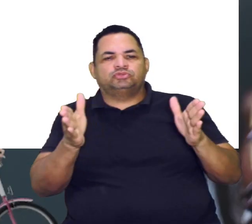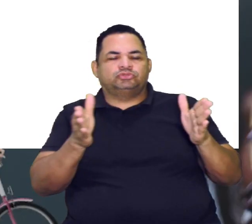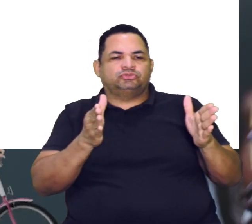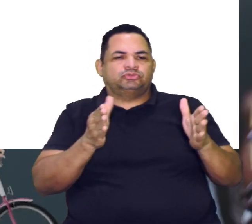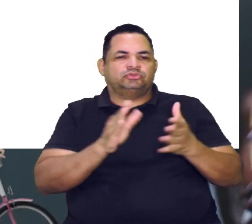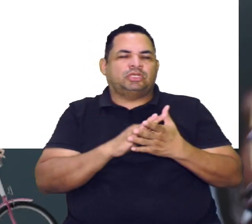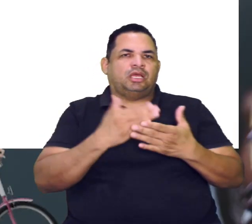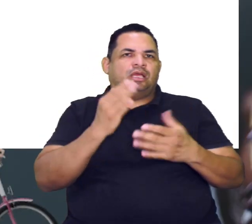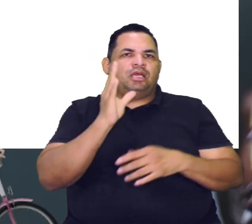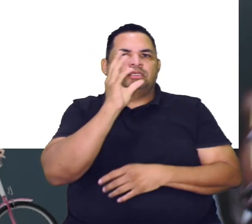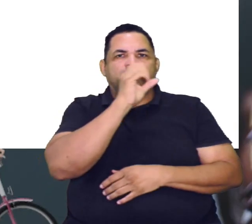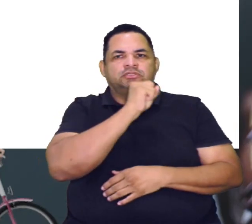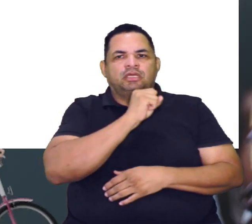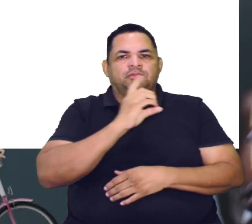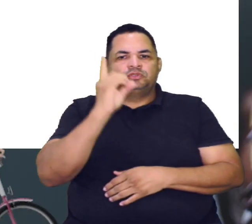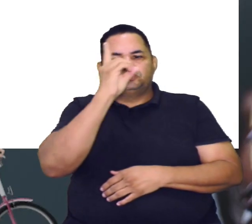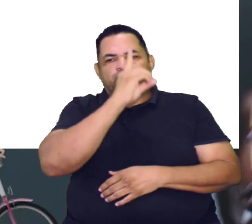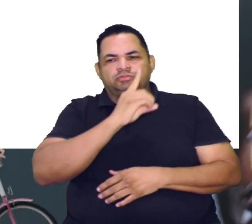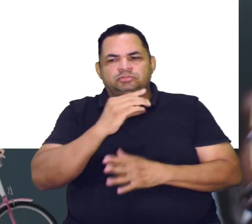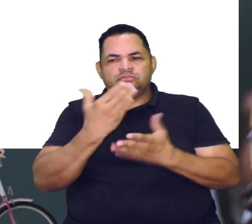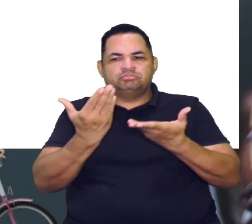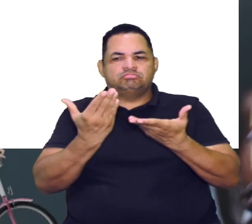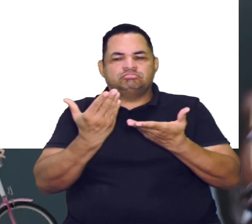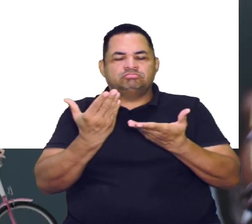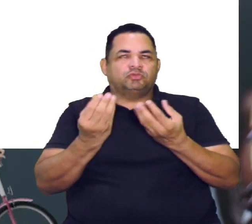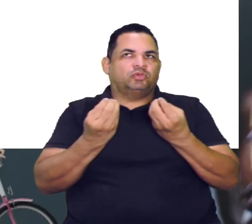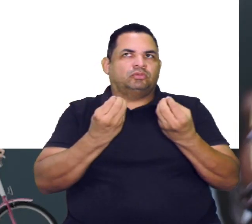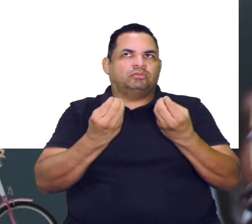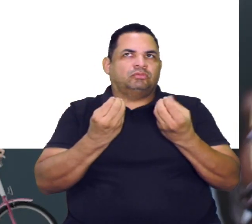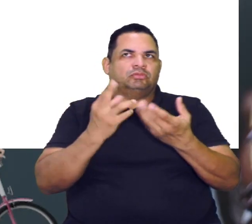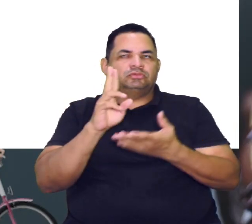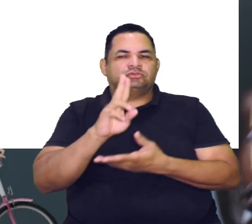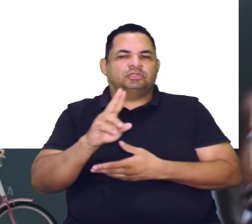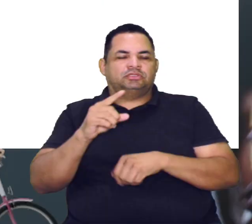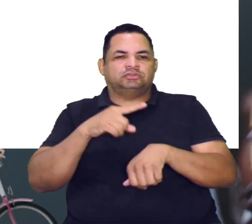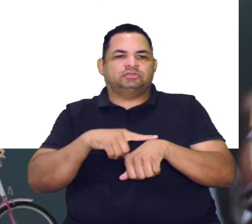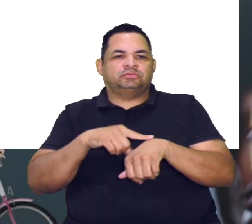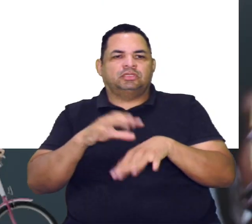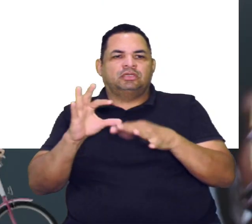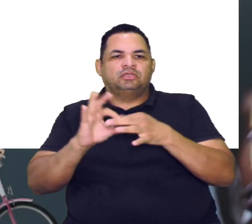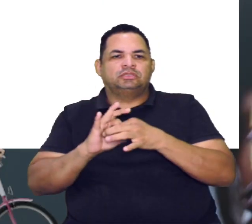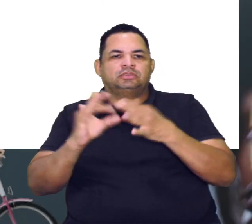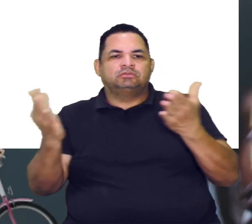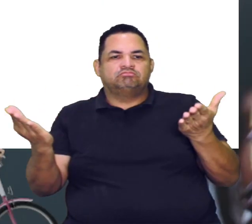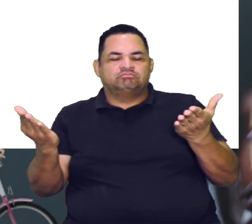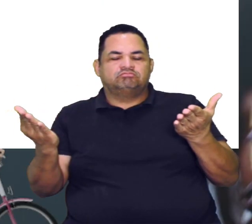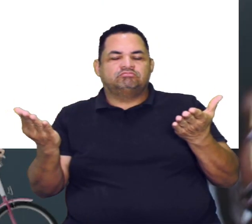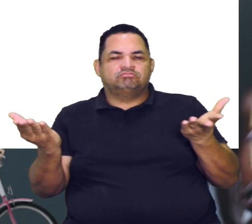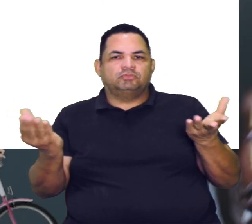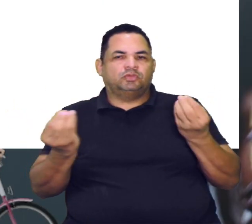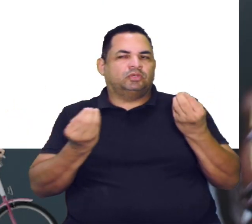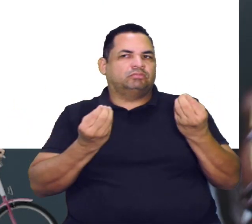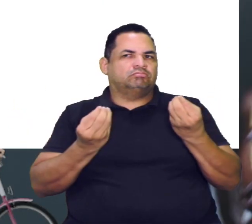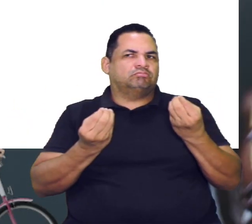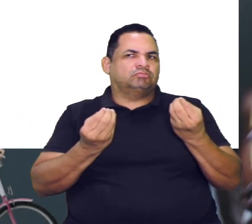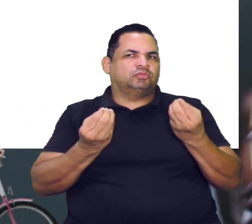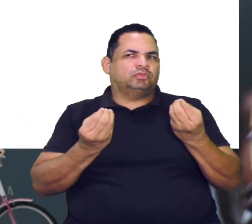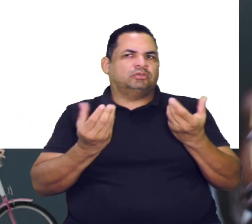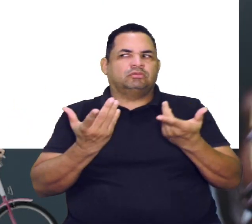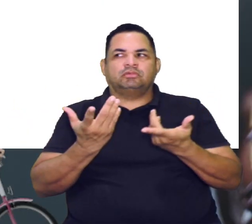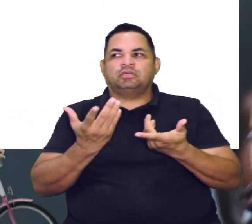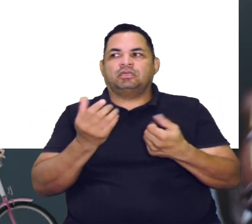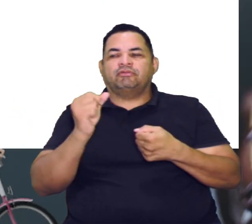lazer aí num sábado, em um domingo. O que é que eu faço disso tudo? Então, nesses momentos em que eu me encontro em tempo livre, o que